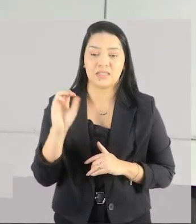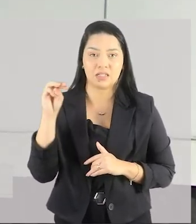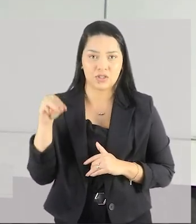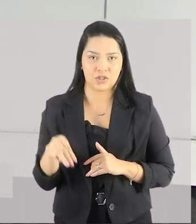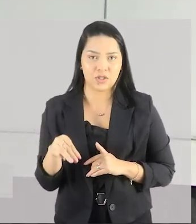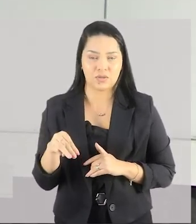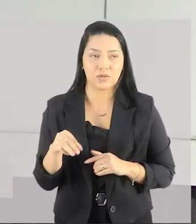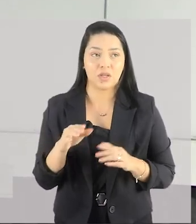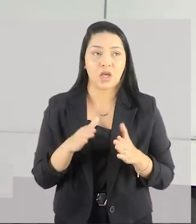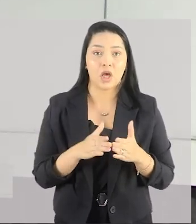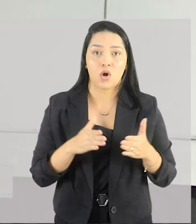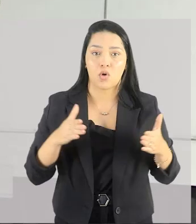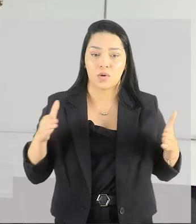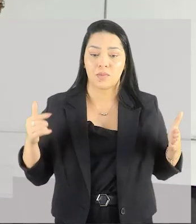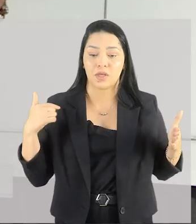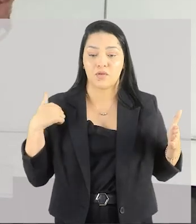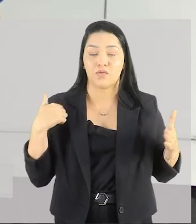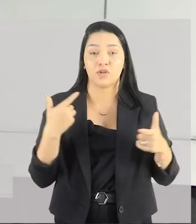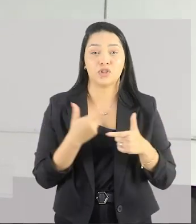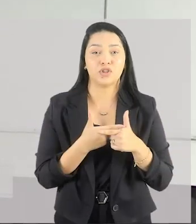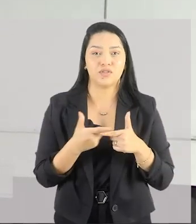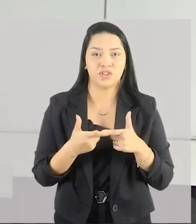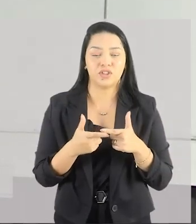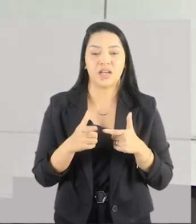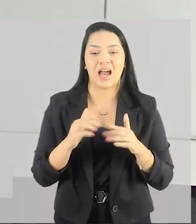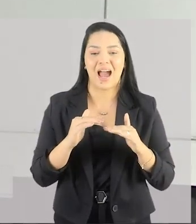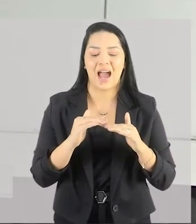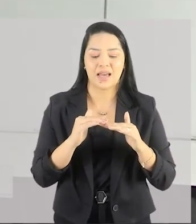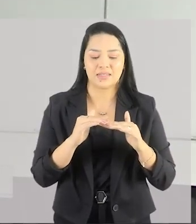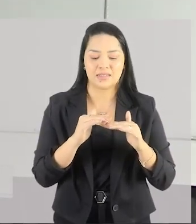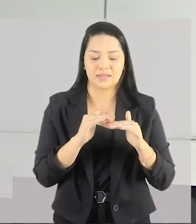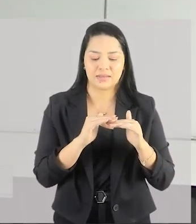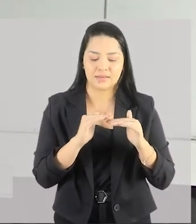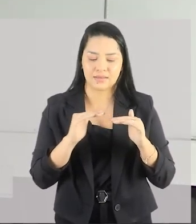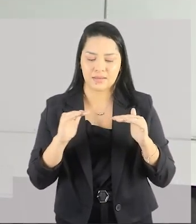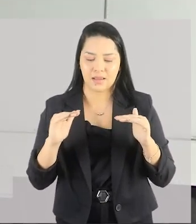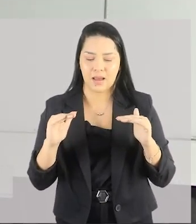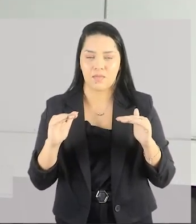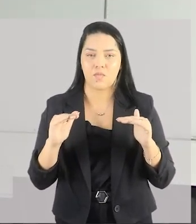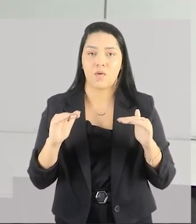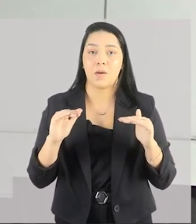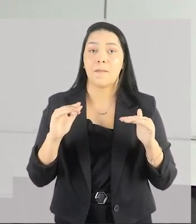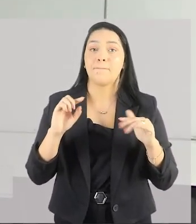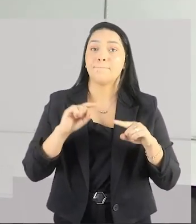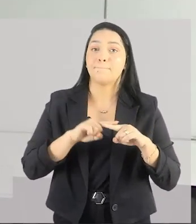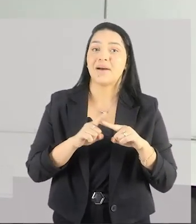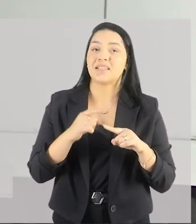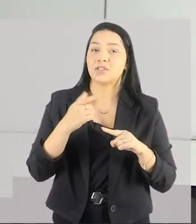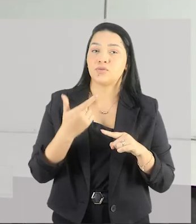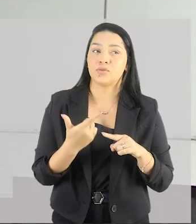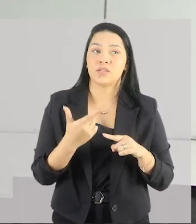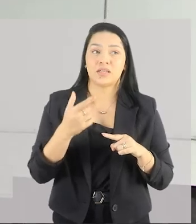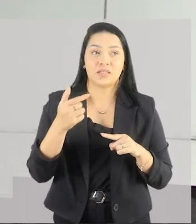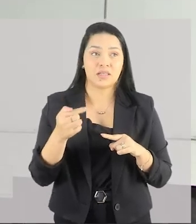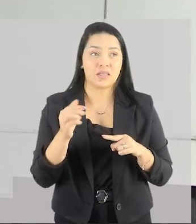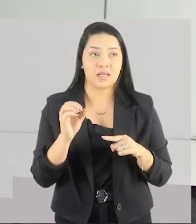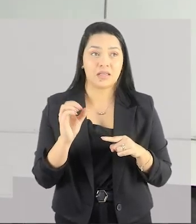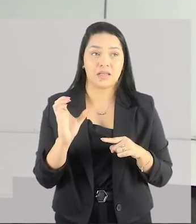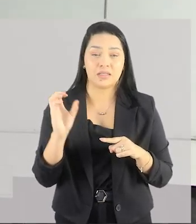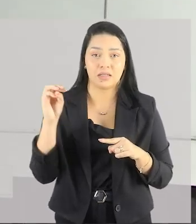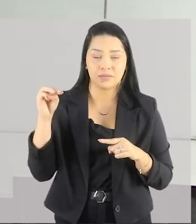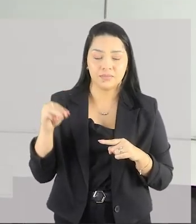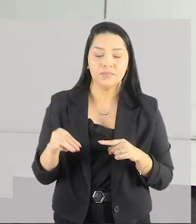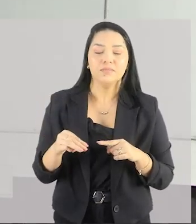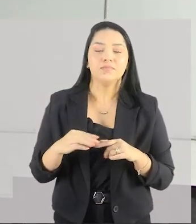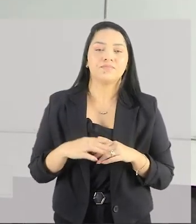é o comprimento que eu vou dividir as tábuas. Só que esses 270